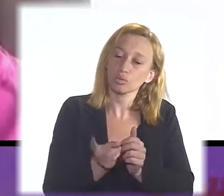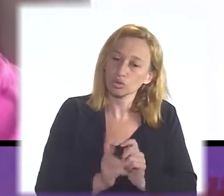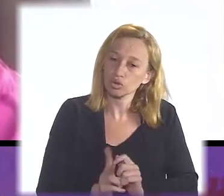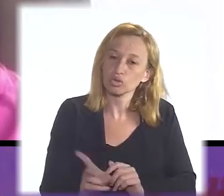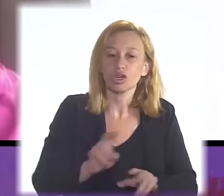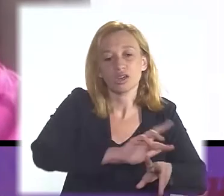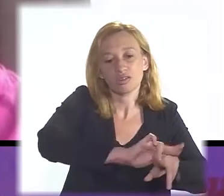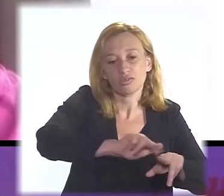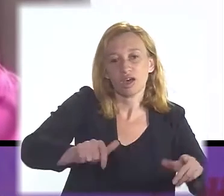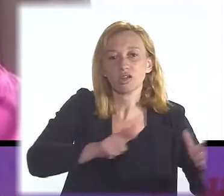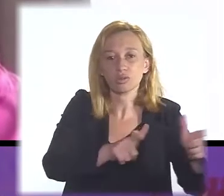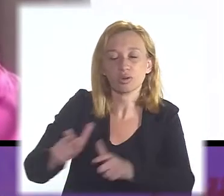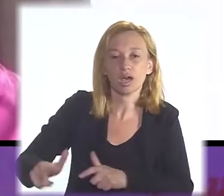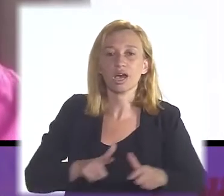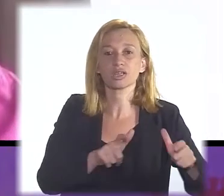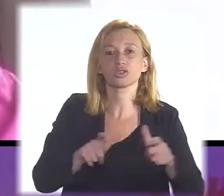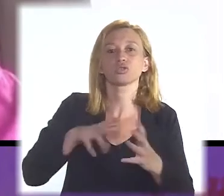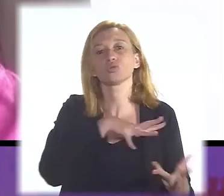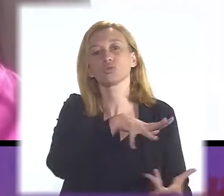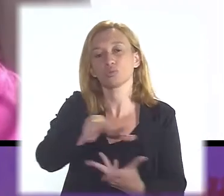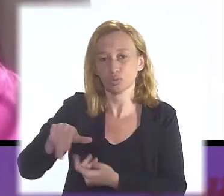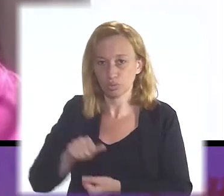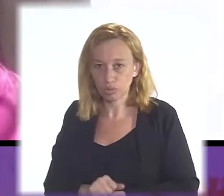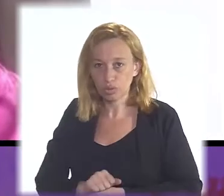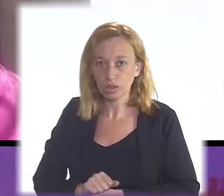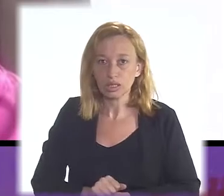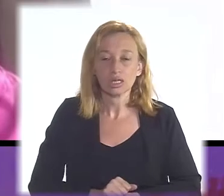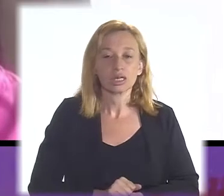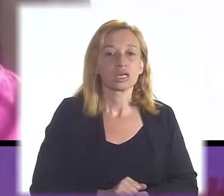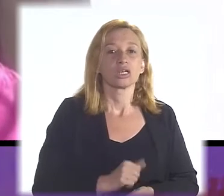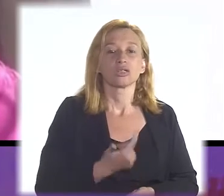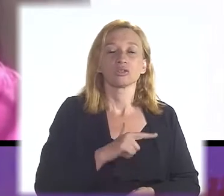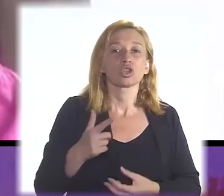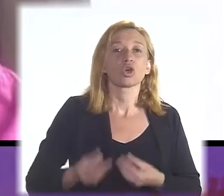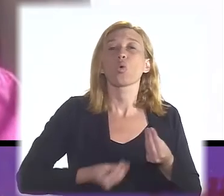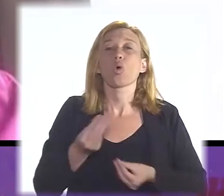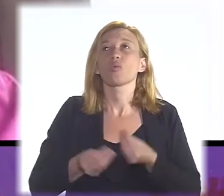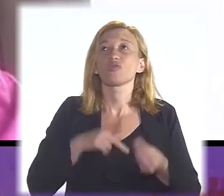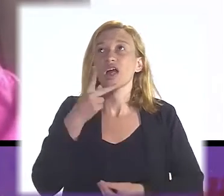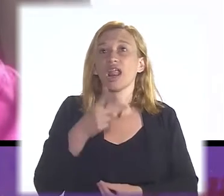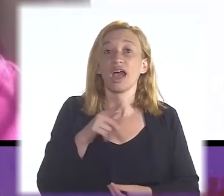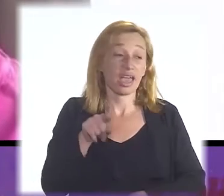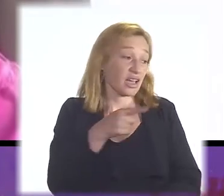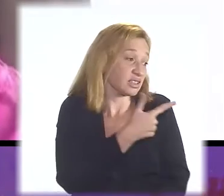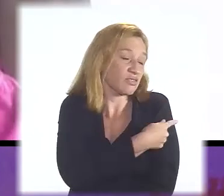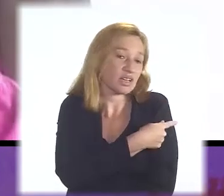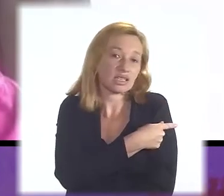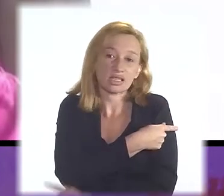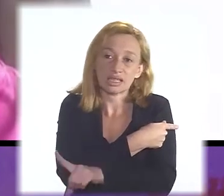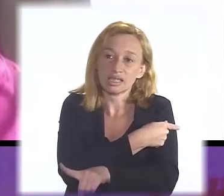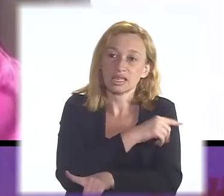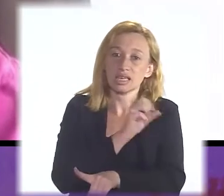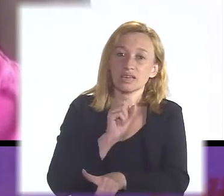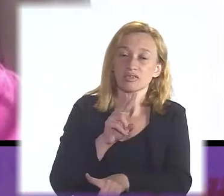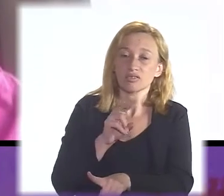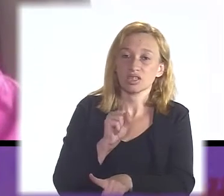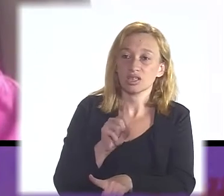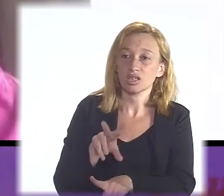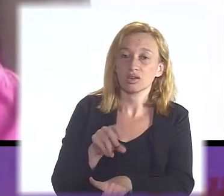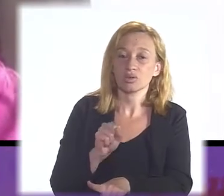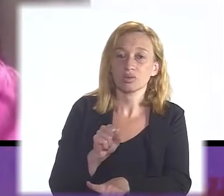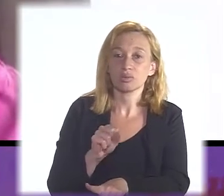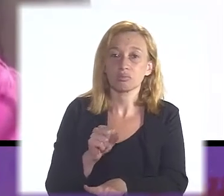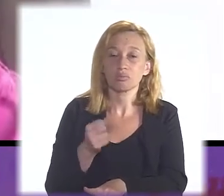andamento em vários lugares do mundo. Ela não está disponibilizada. A gente não tem como dizer, olha, se vacine porque esse vírus é